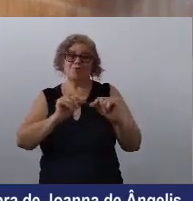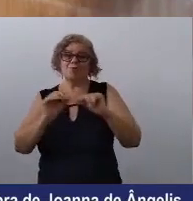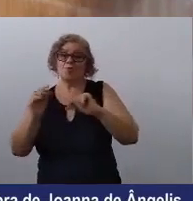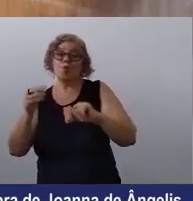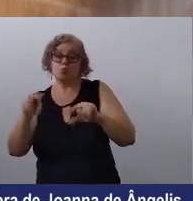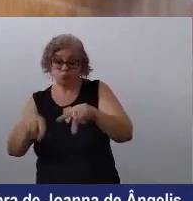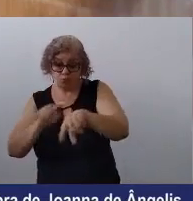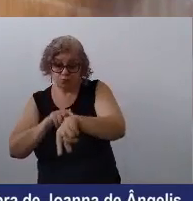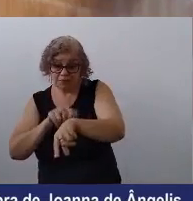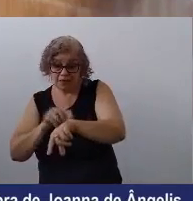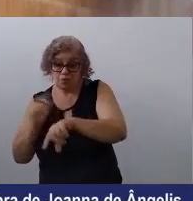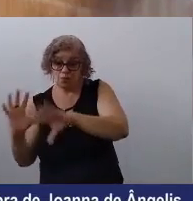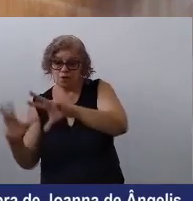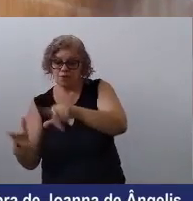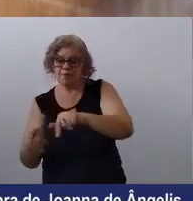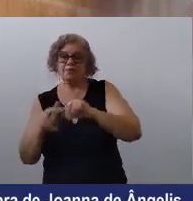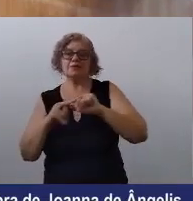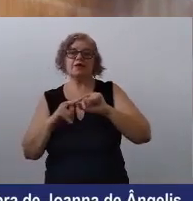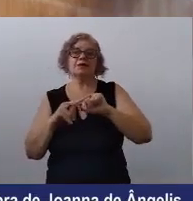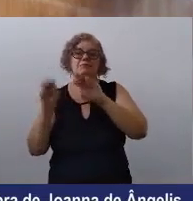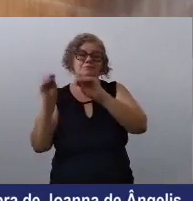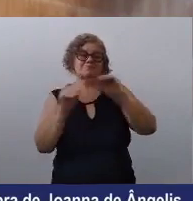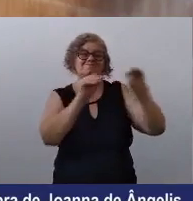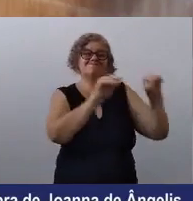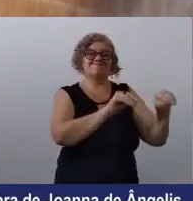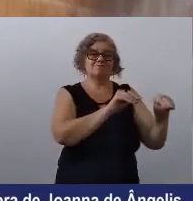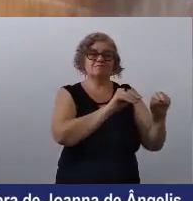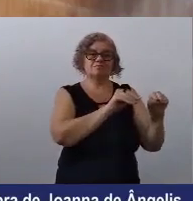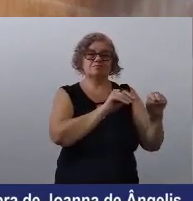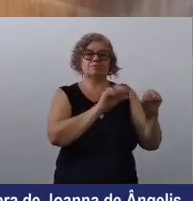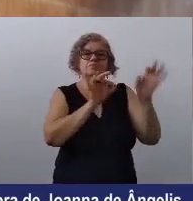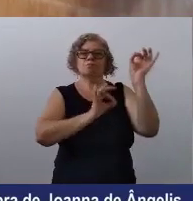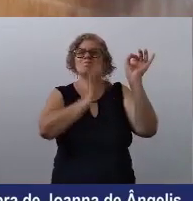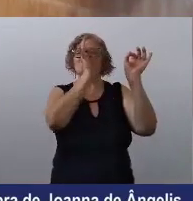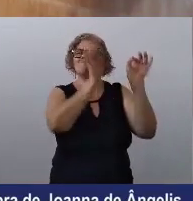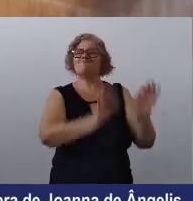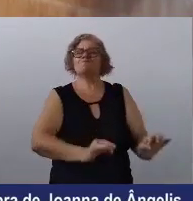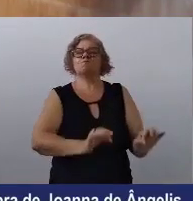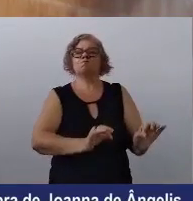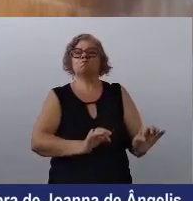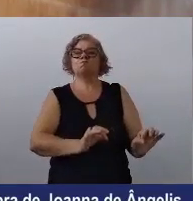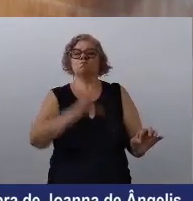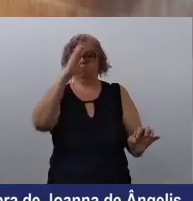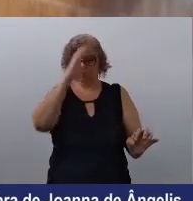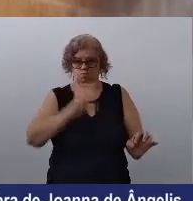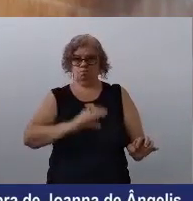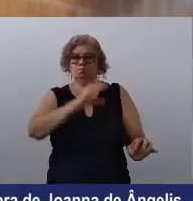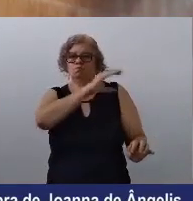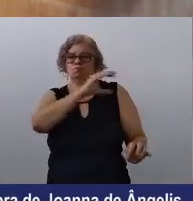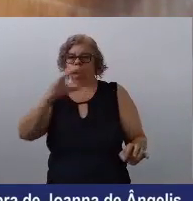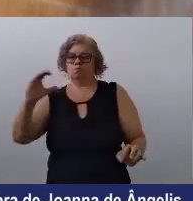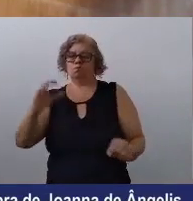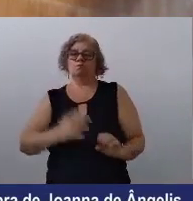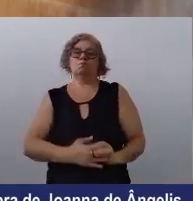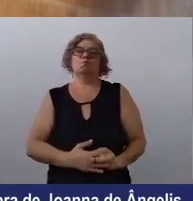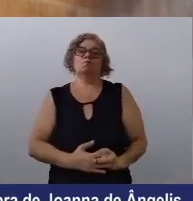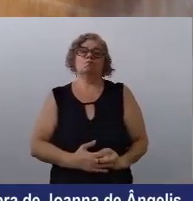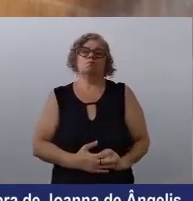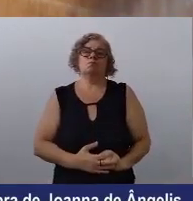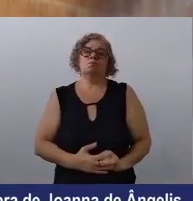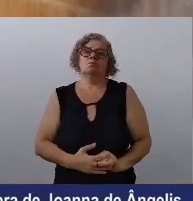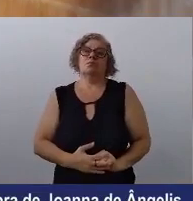dela. Muito austera dentro do rigor do catolicismo,